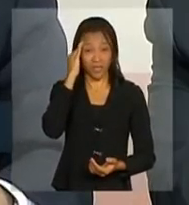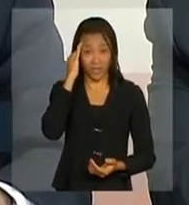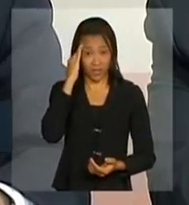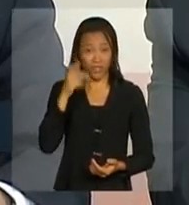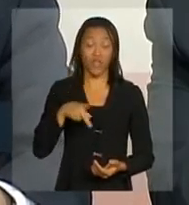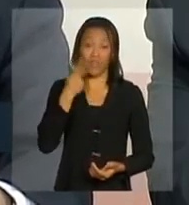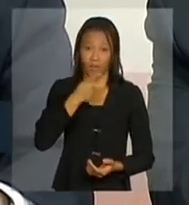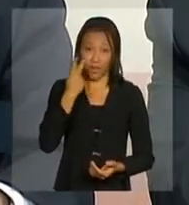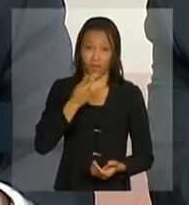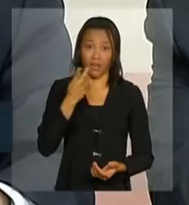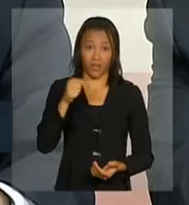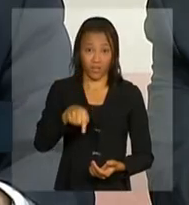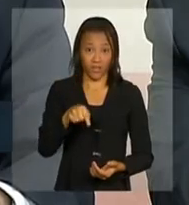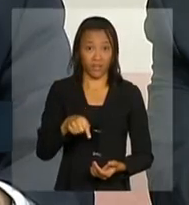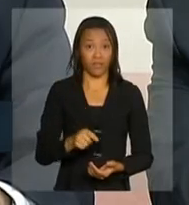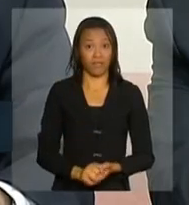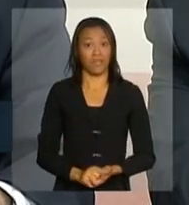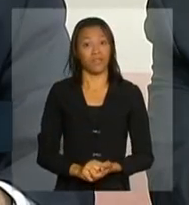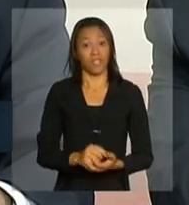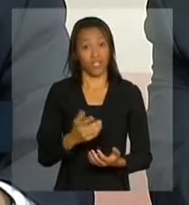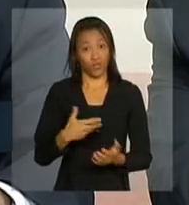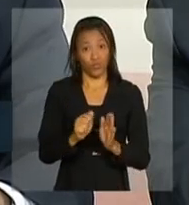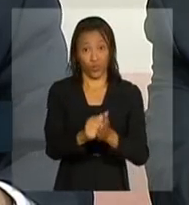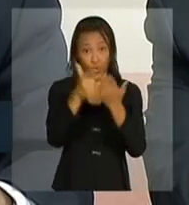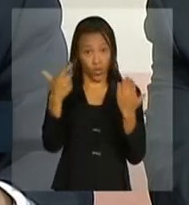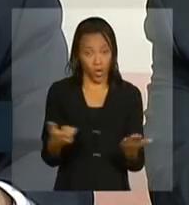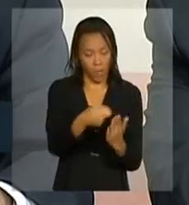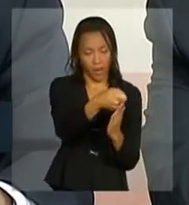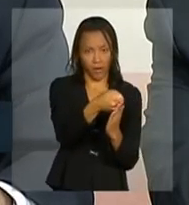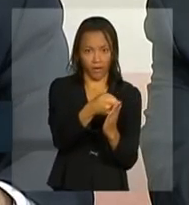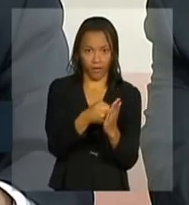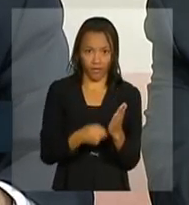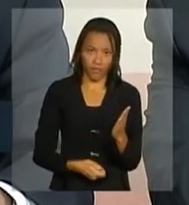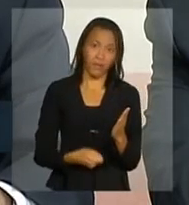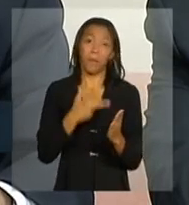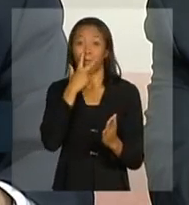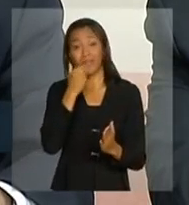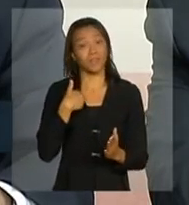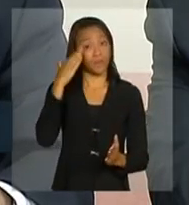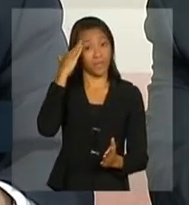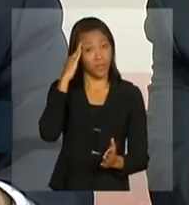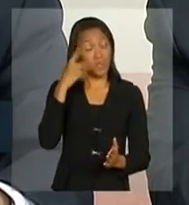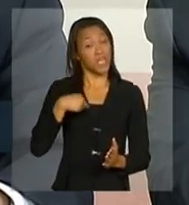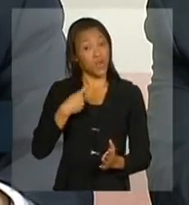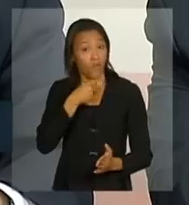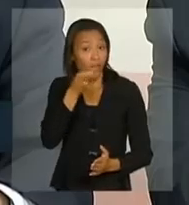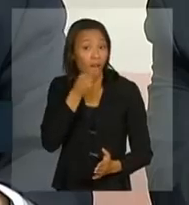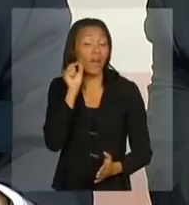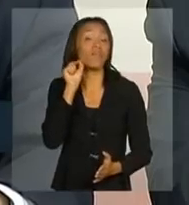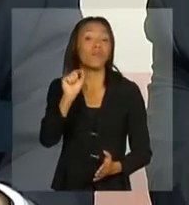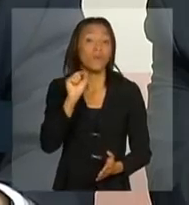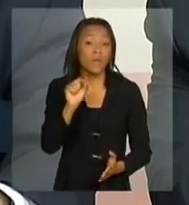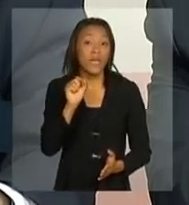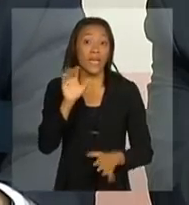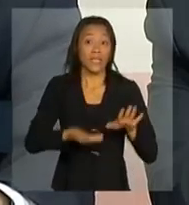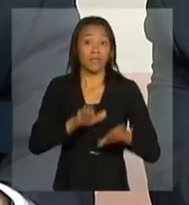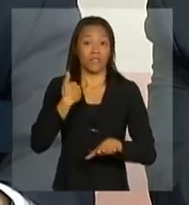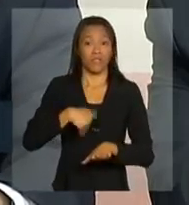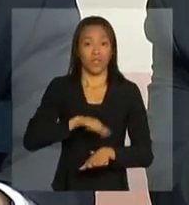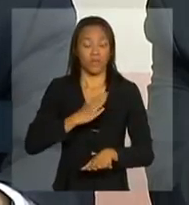um um editorial muito duro de um jornal brasileiro em que eu chamava atenção para o fato de que a gente fica muito